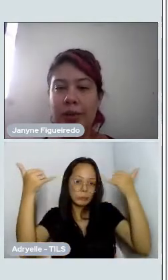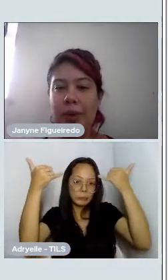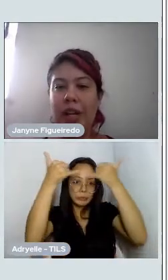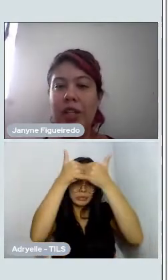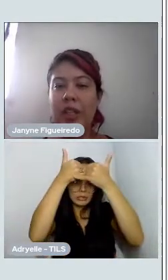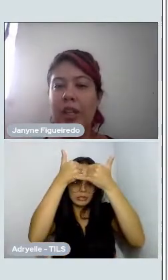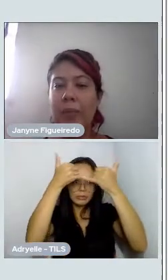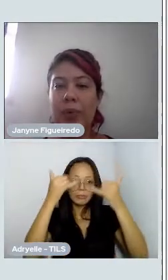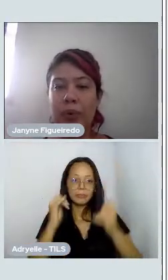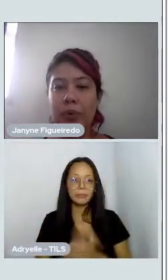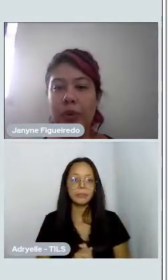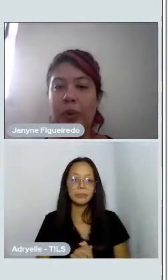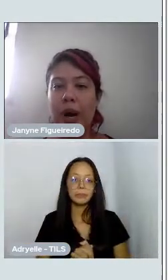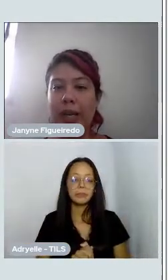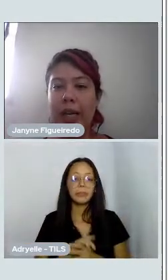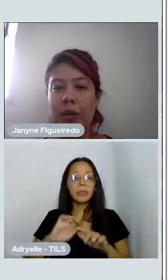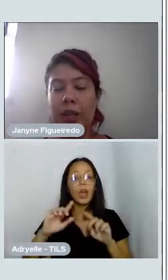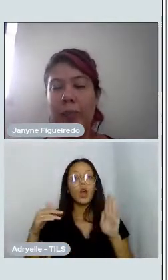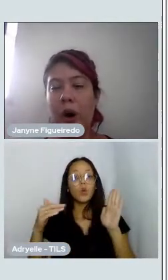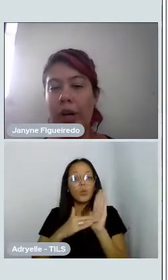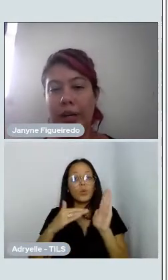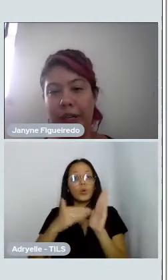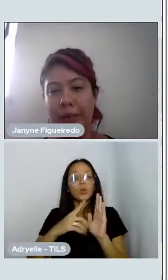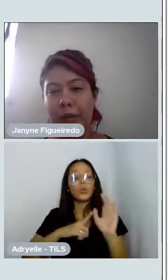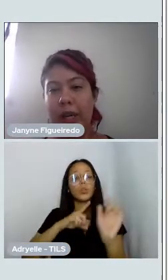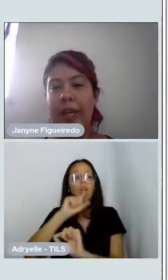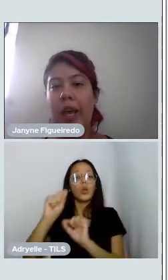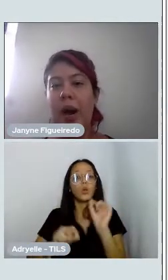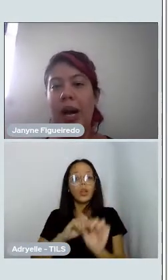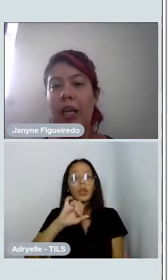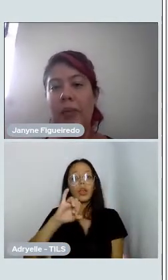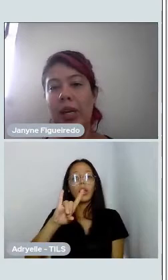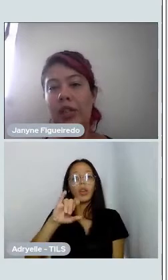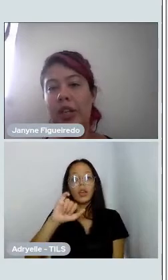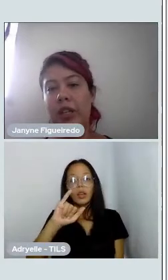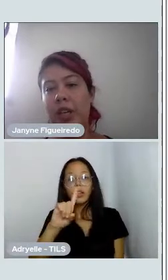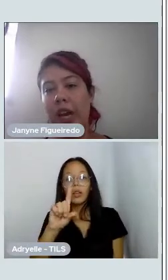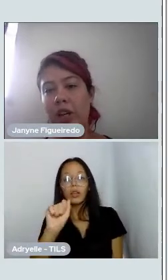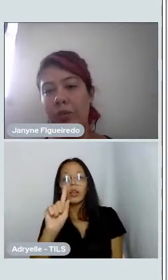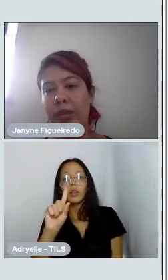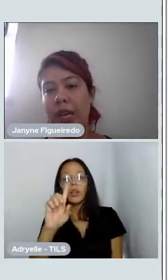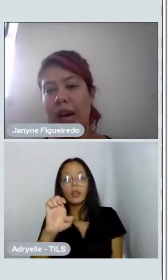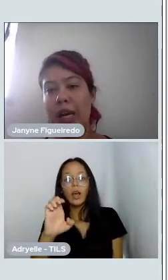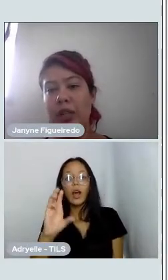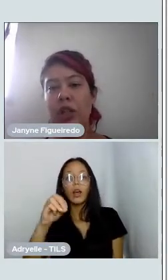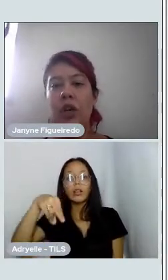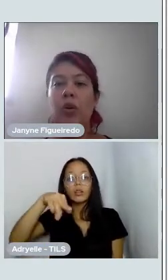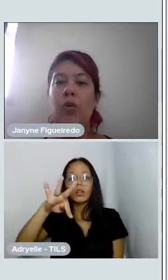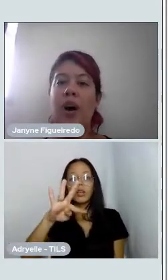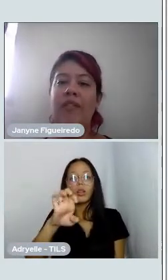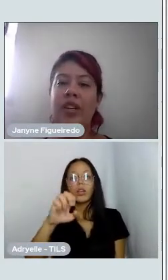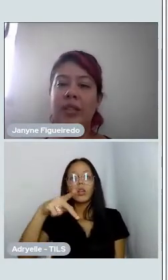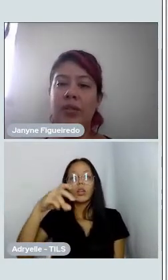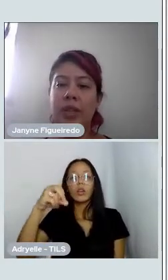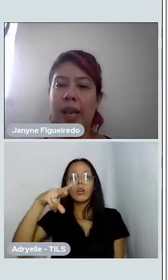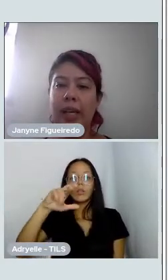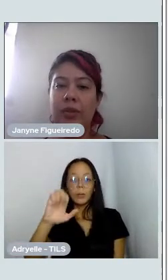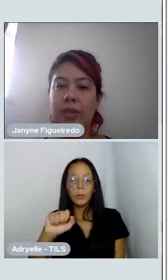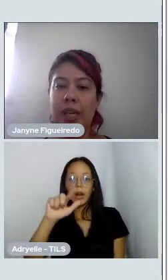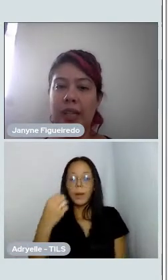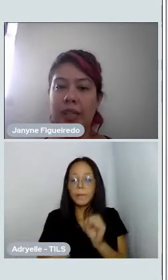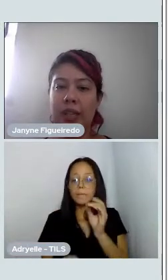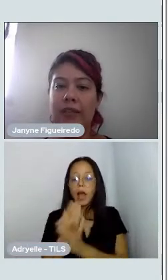Depois disso, a gente tem, por último, a Idade Contemporânea, que é marcada pelas grandes guerras mundiais, o